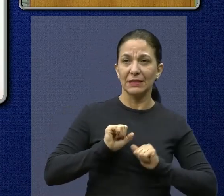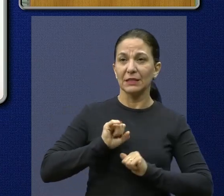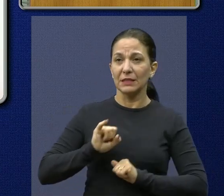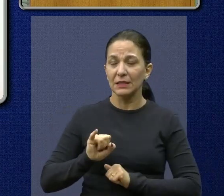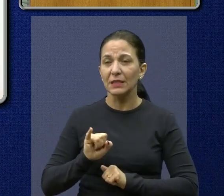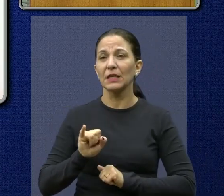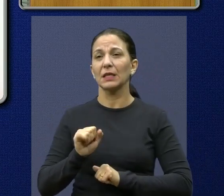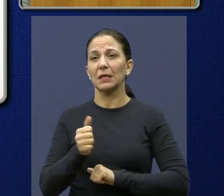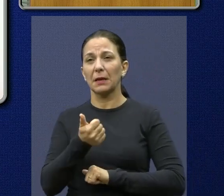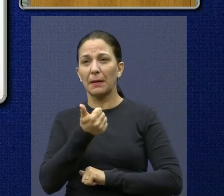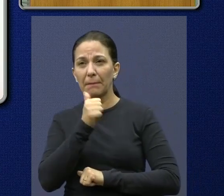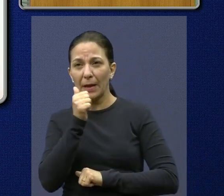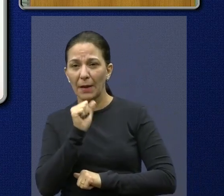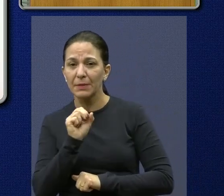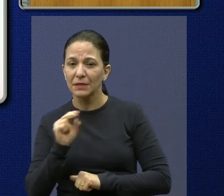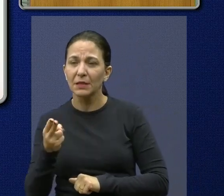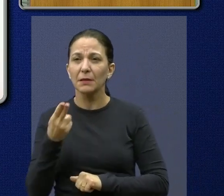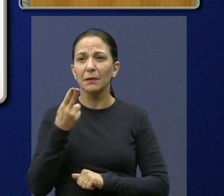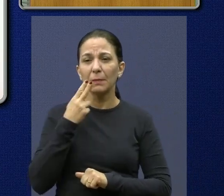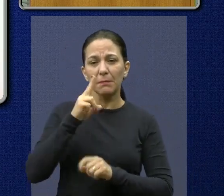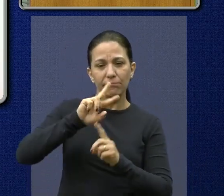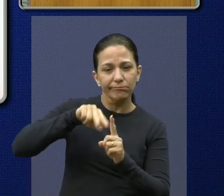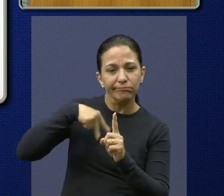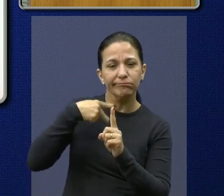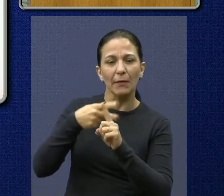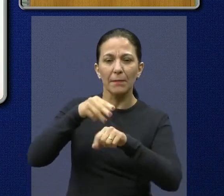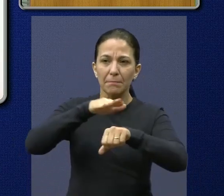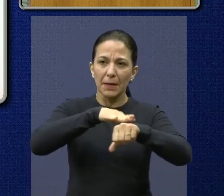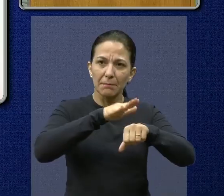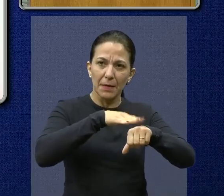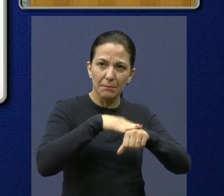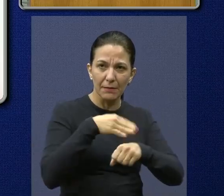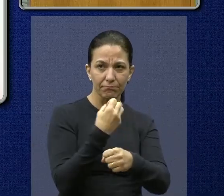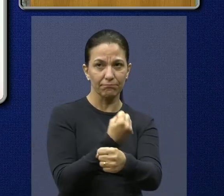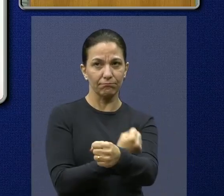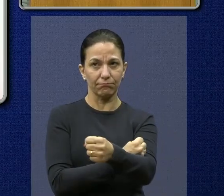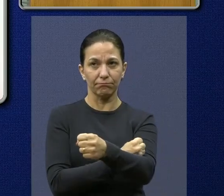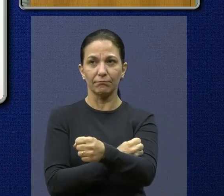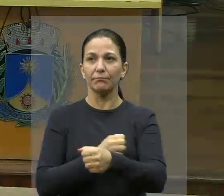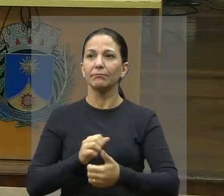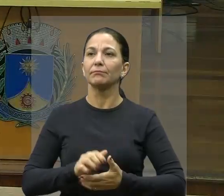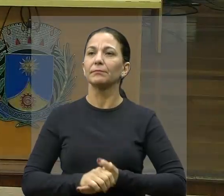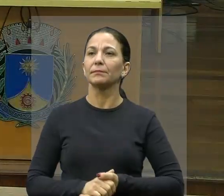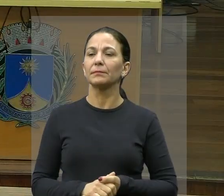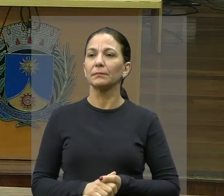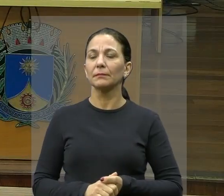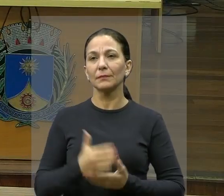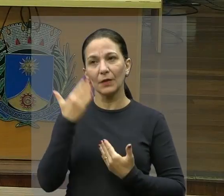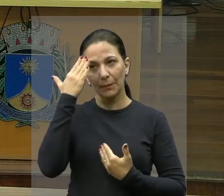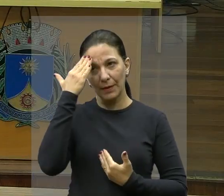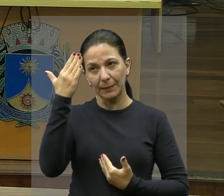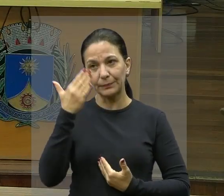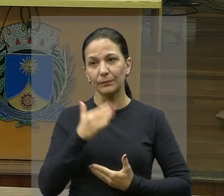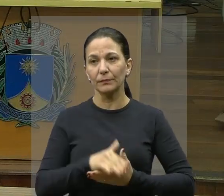também dobra. Se ela faz uso da nicotina, ela também dobra. Muito obrigado.